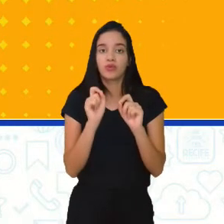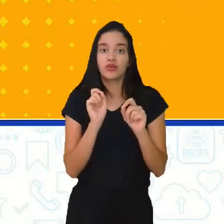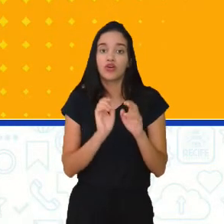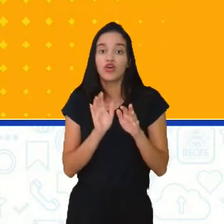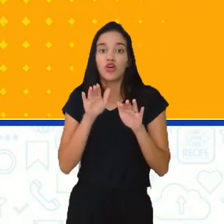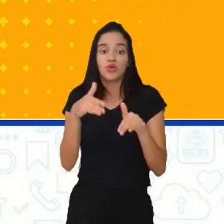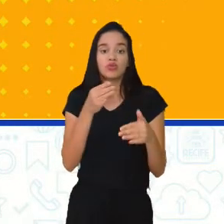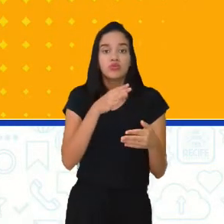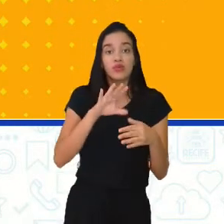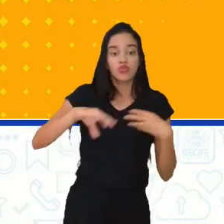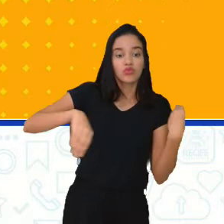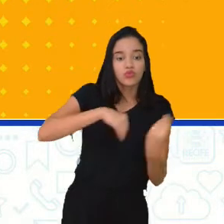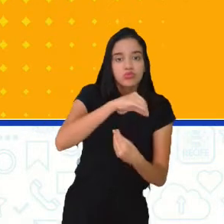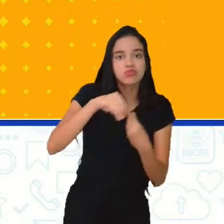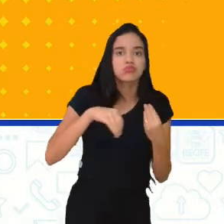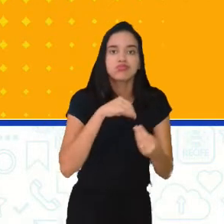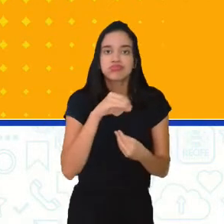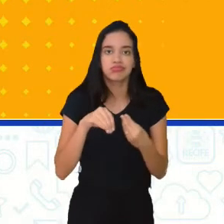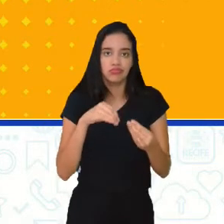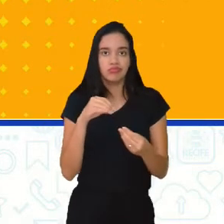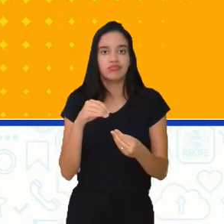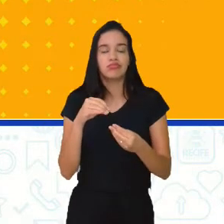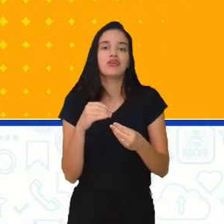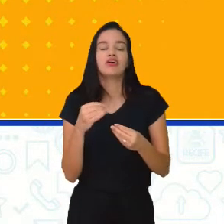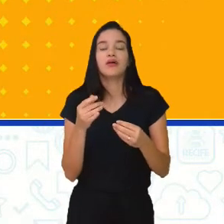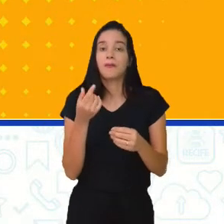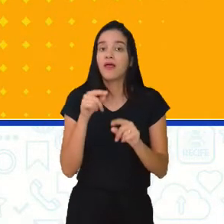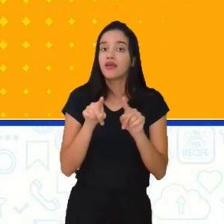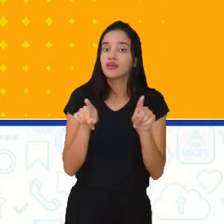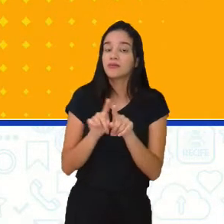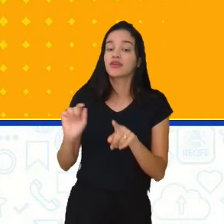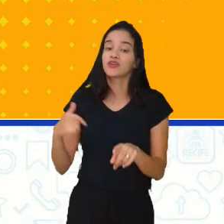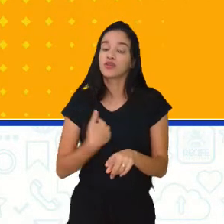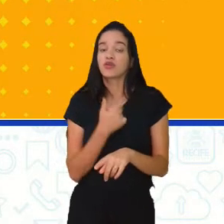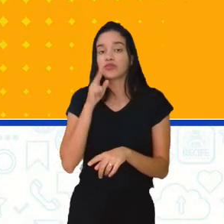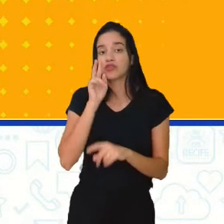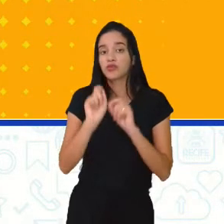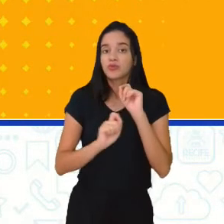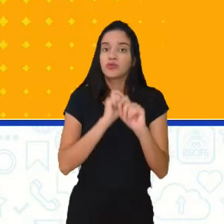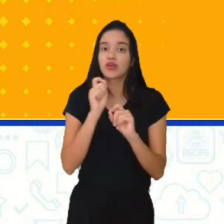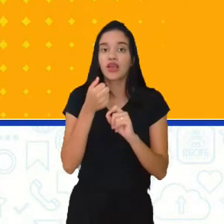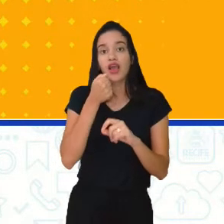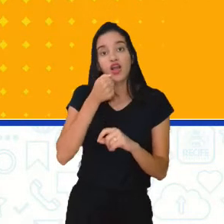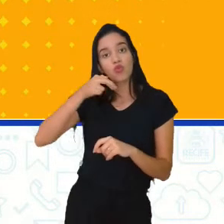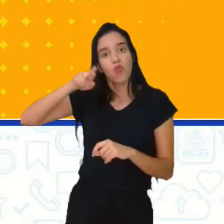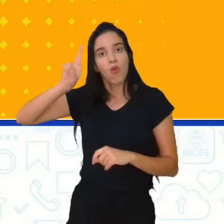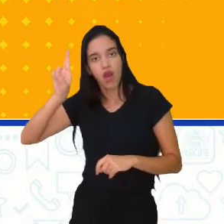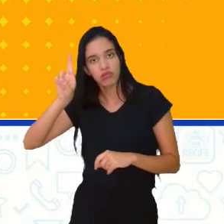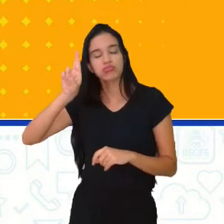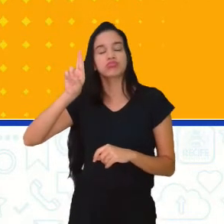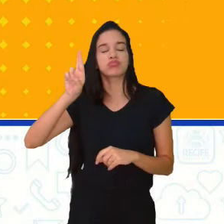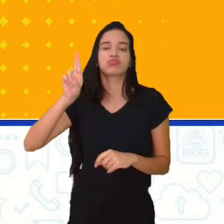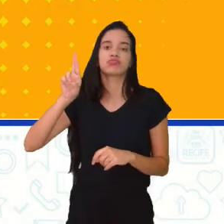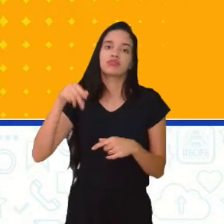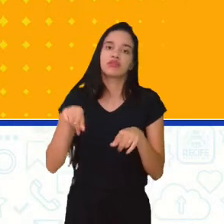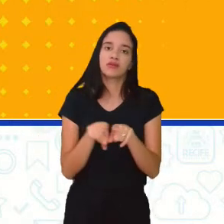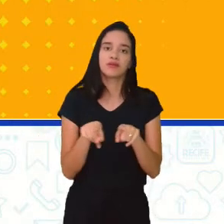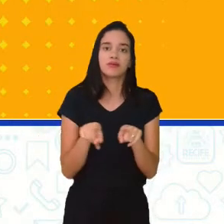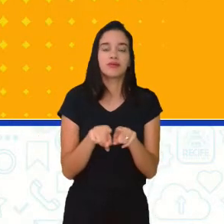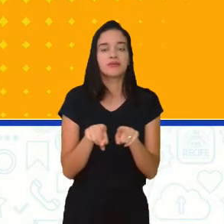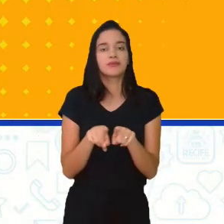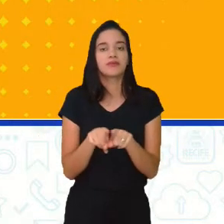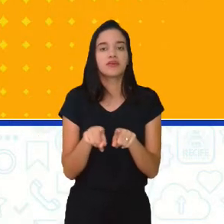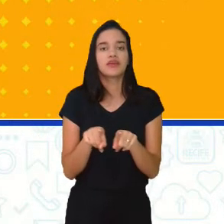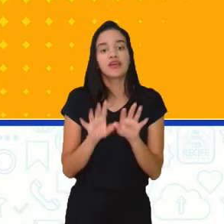com fluidos, nunca ocorrendo nos sólidos. E a gente viu aí a questão do ar, na questão aí da